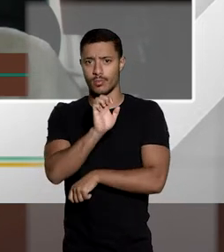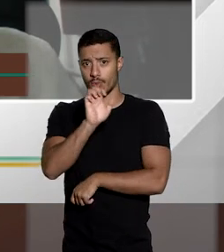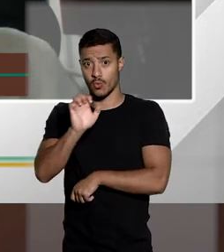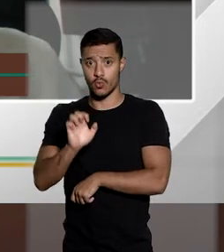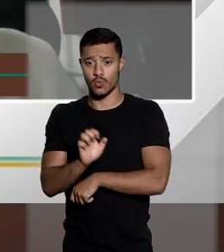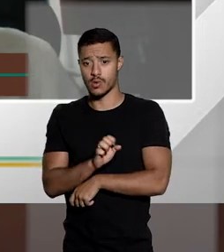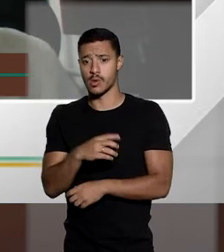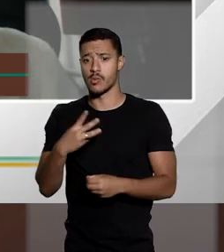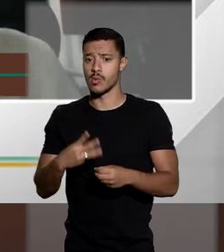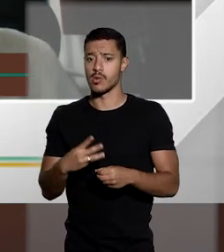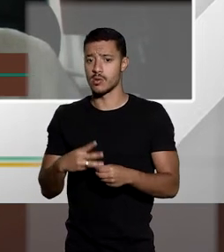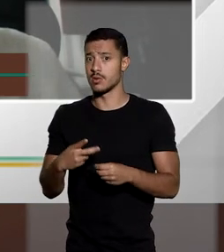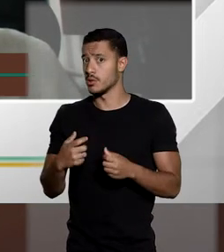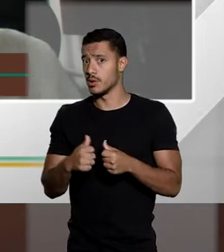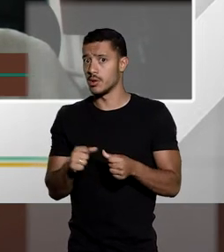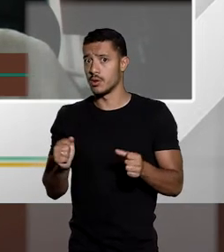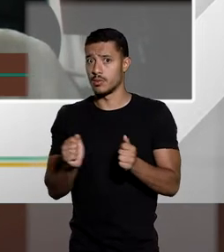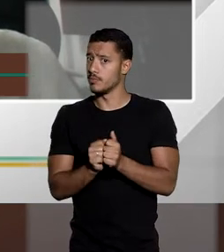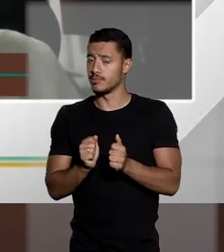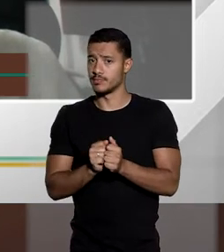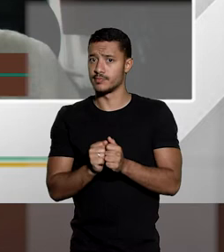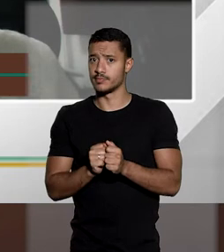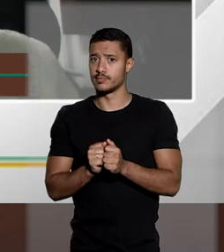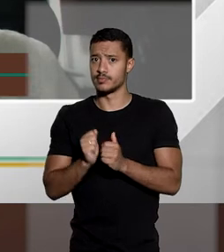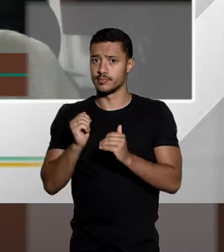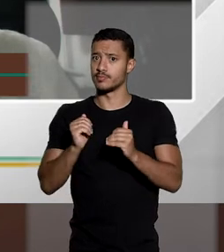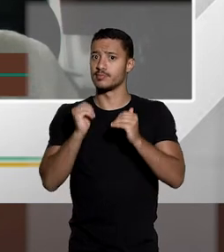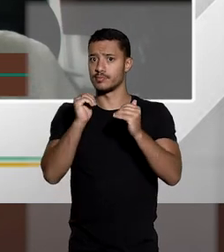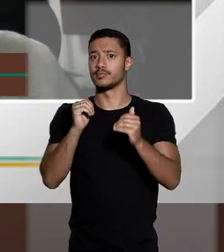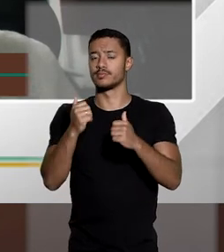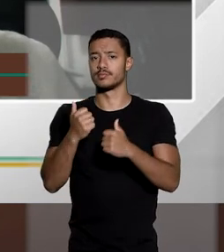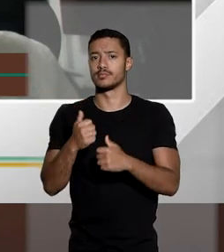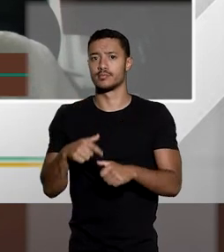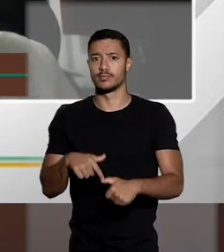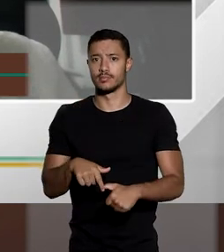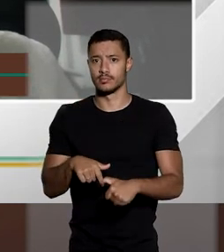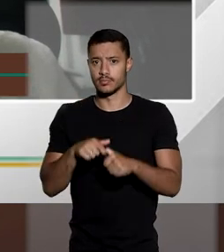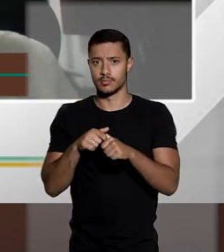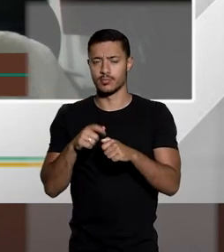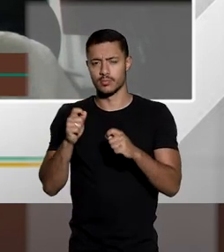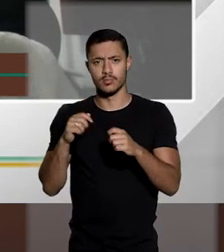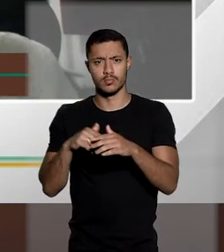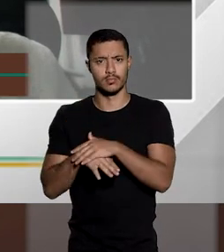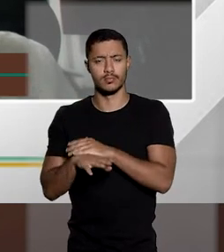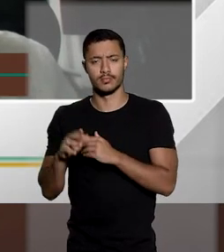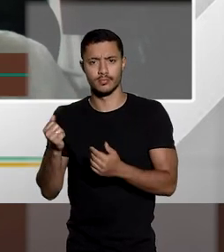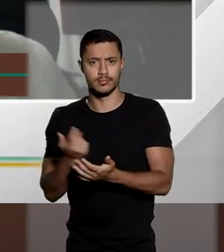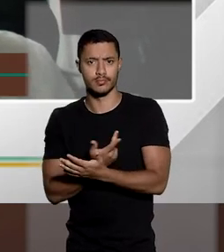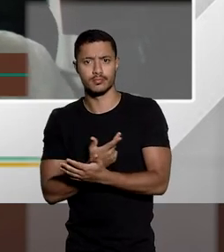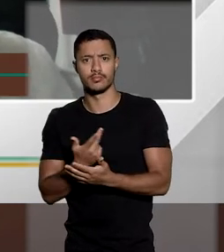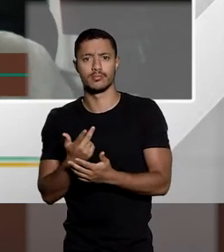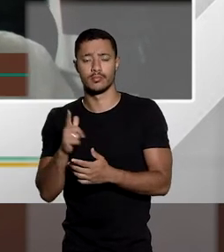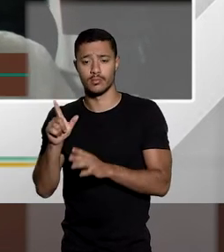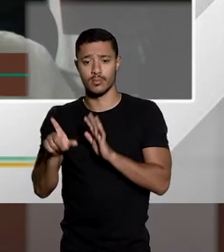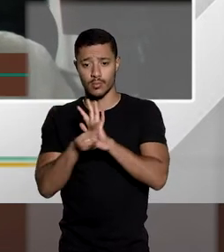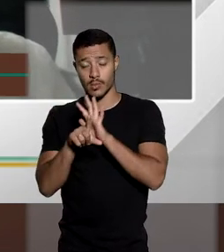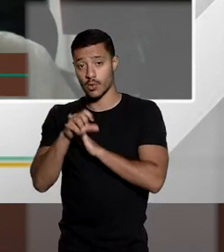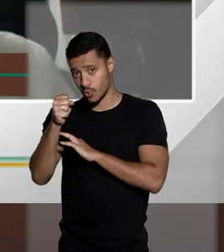e municípios ficariam, então, com a competência suplementar. Na prática, o que aconteceu é que tanto a